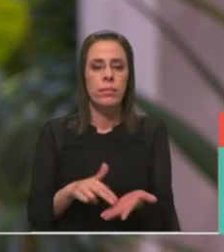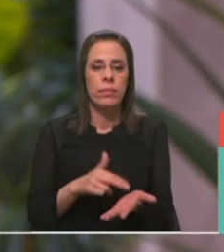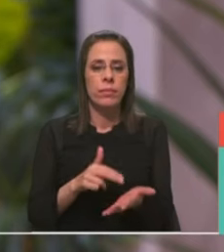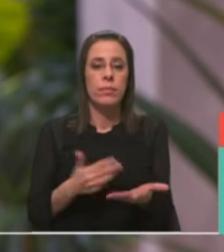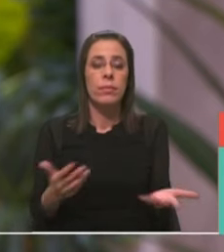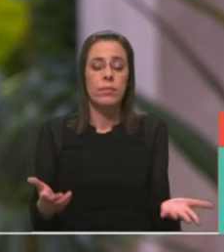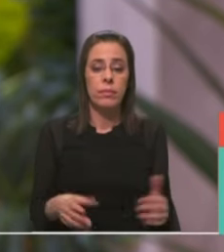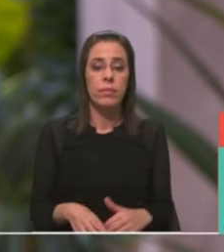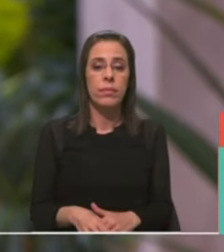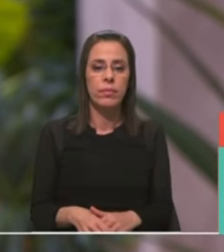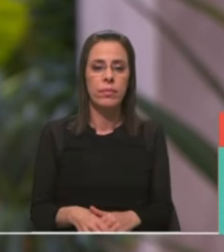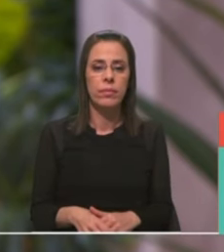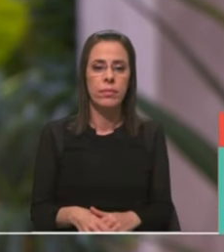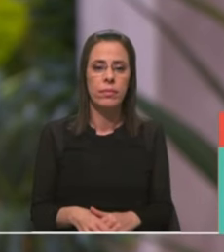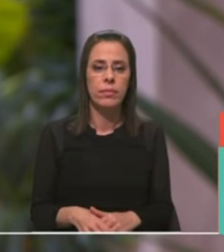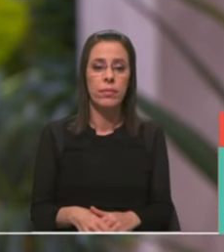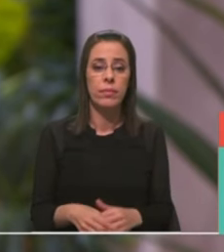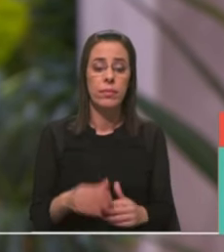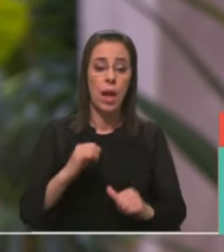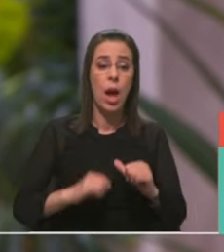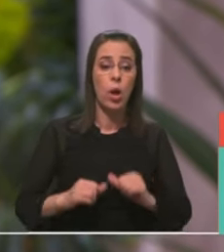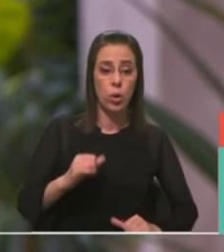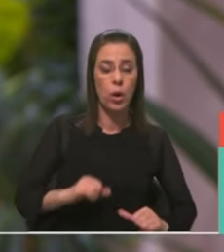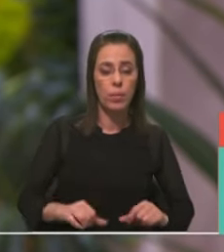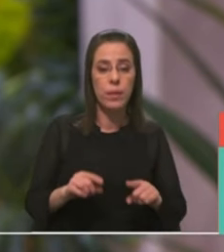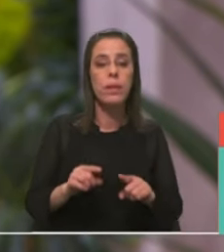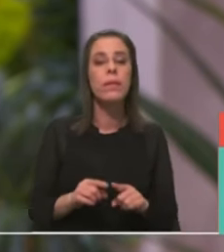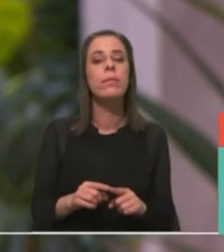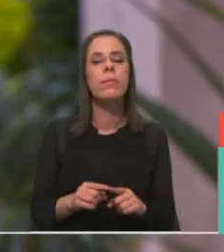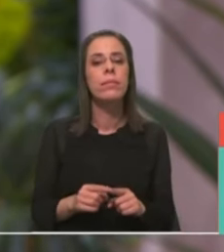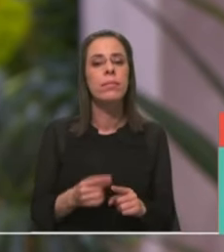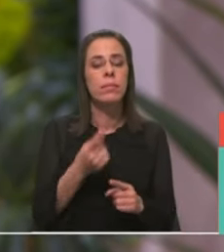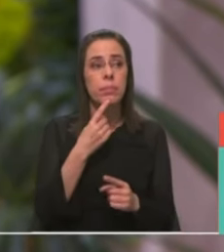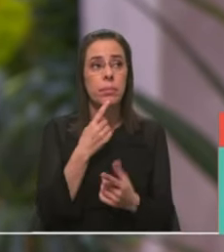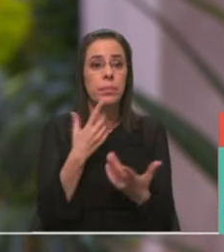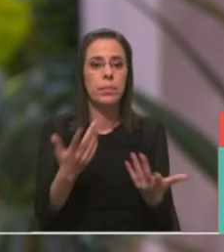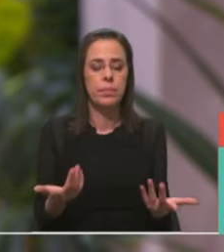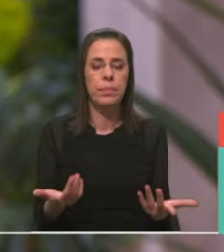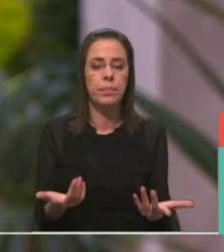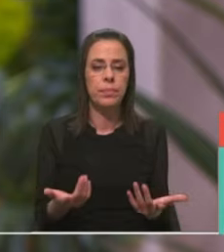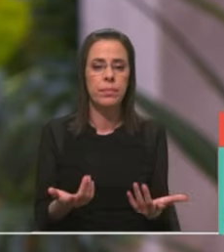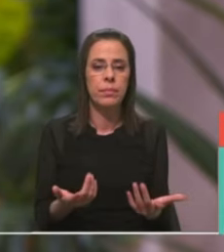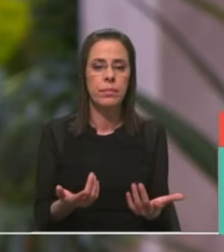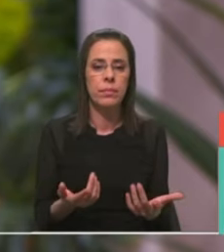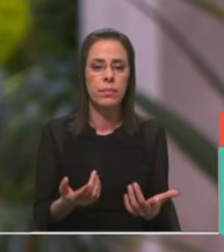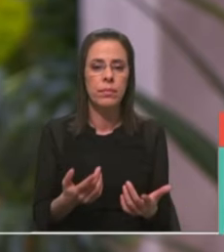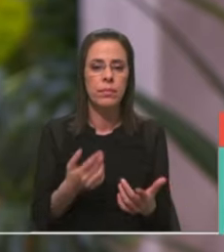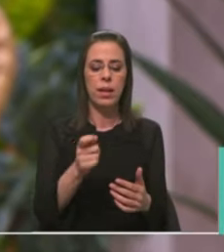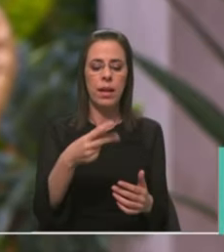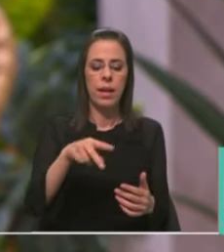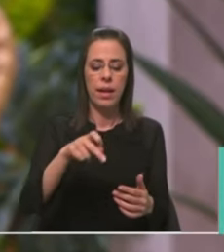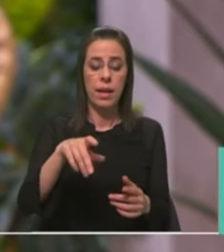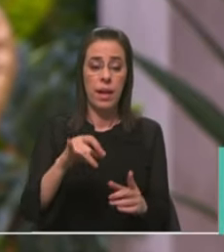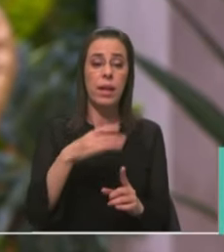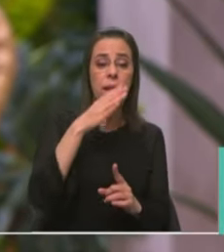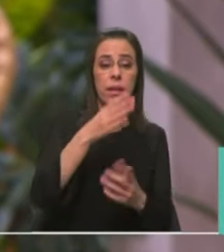espera da autópsia para efetuar depois o enterro.